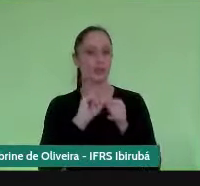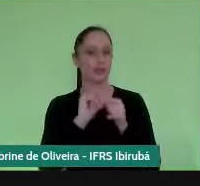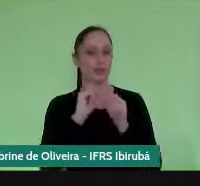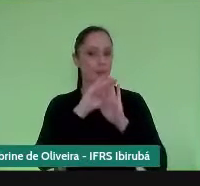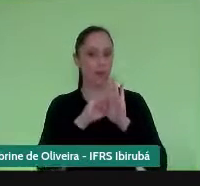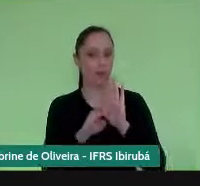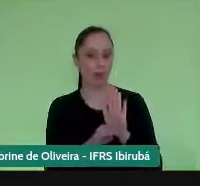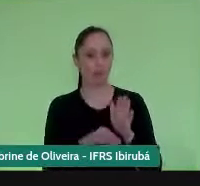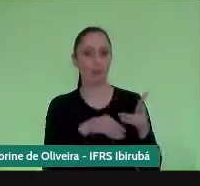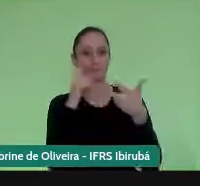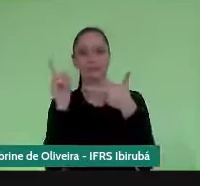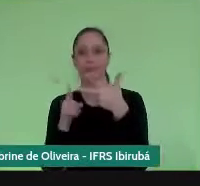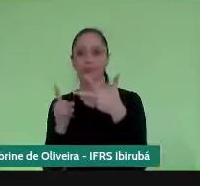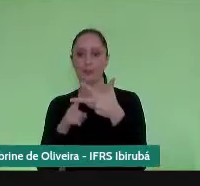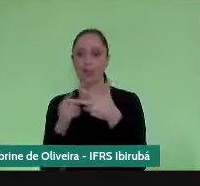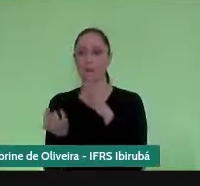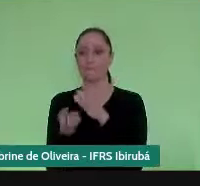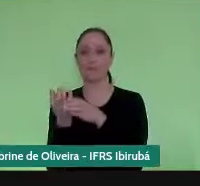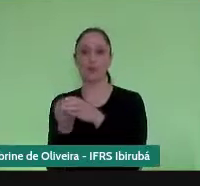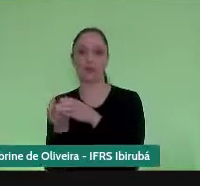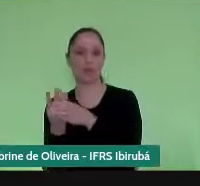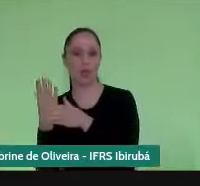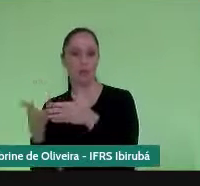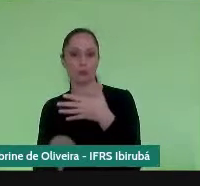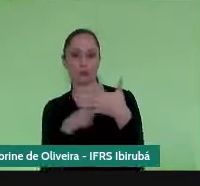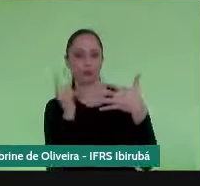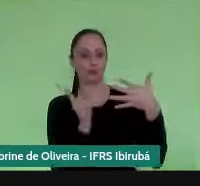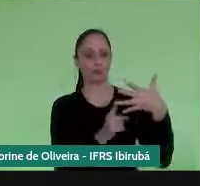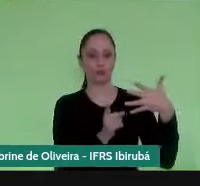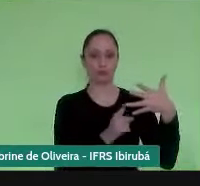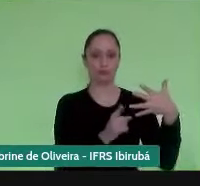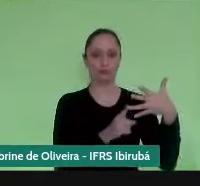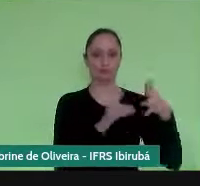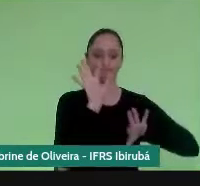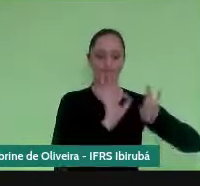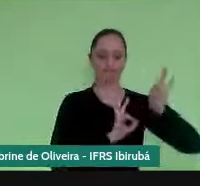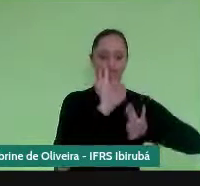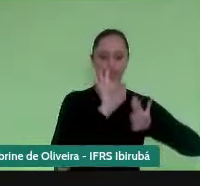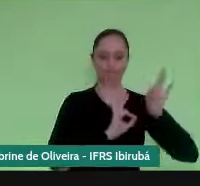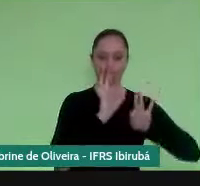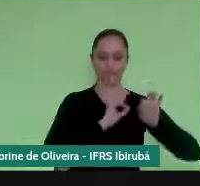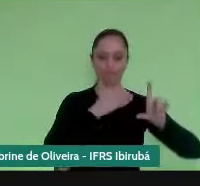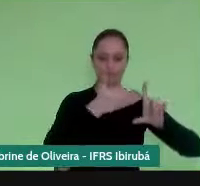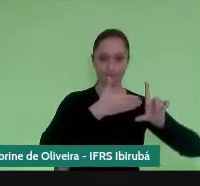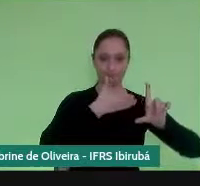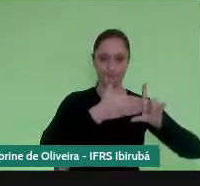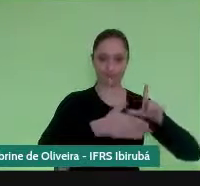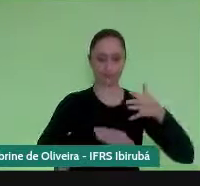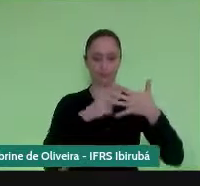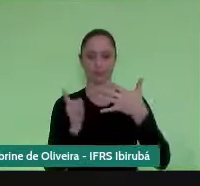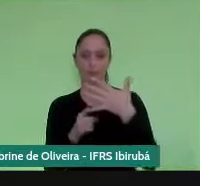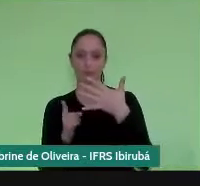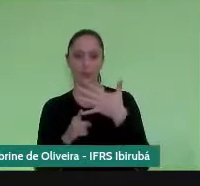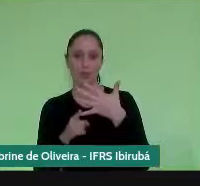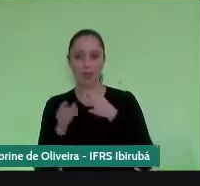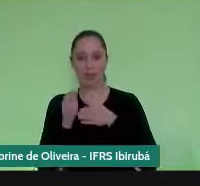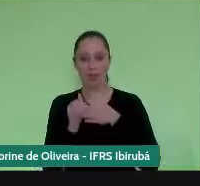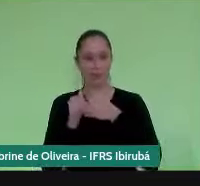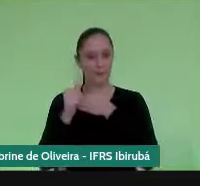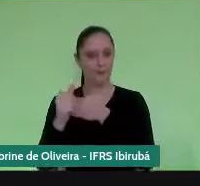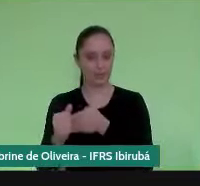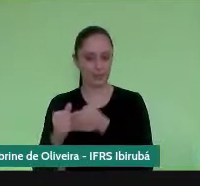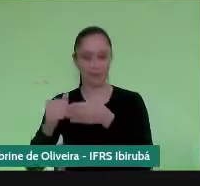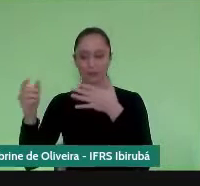de produção, uma etapa de construção dos ambientes virtuais, o acompanhamento e a